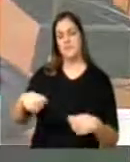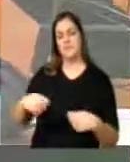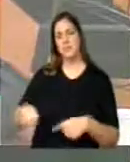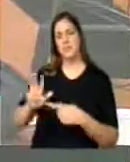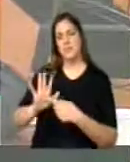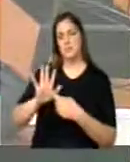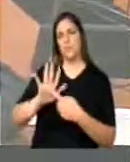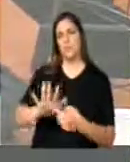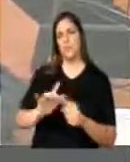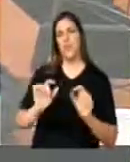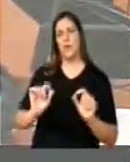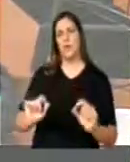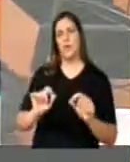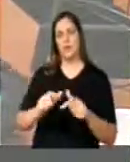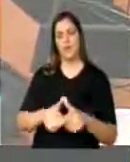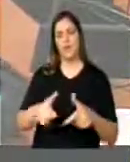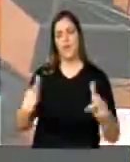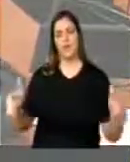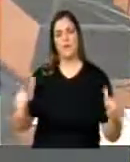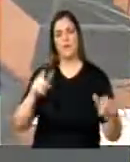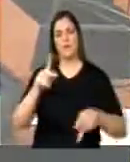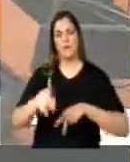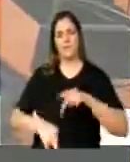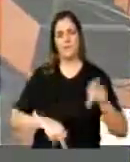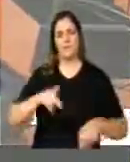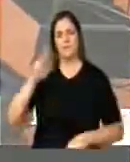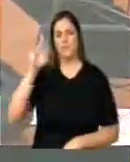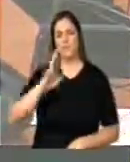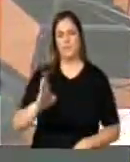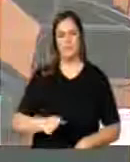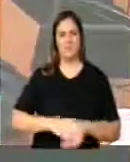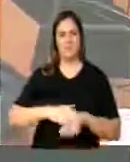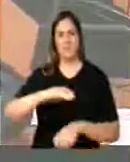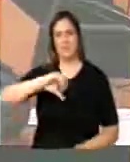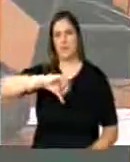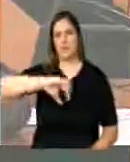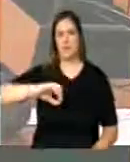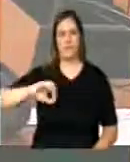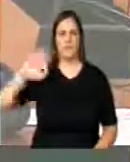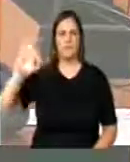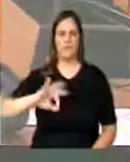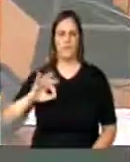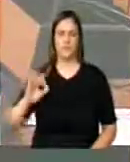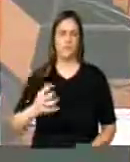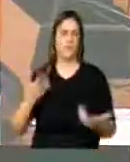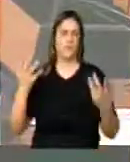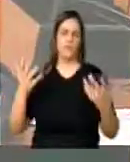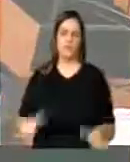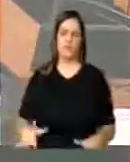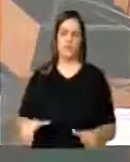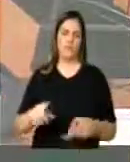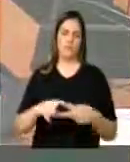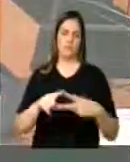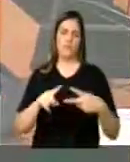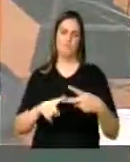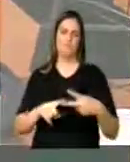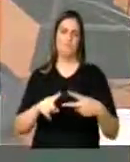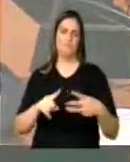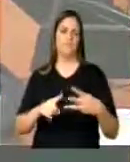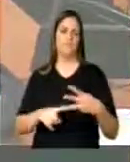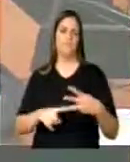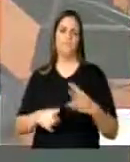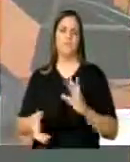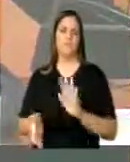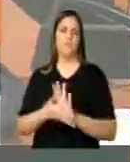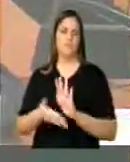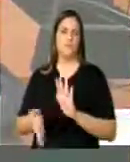a maioria esmagadora do povo brasileiro, se não mais de 90% do povo, é contra as reformas trabalhista, previdenciária e